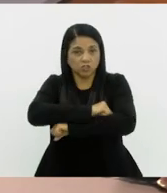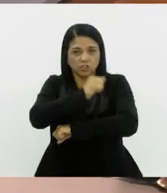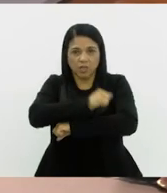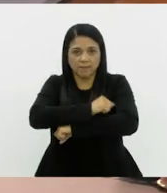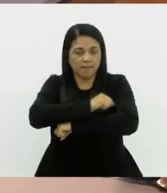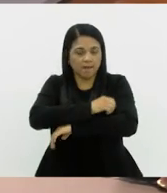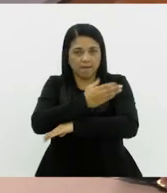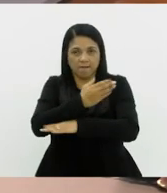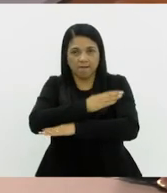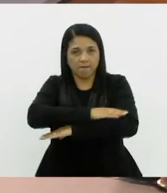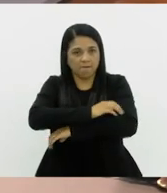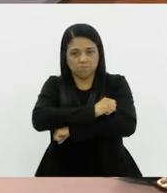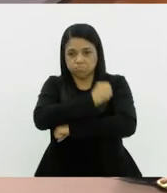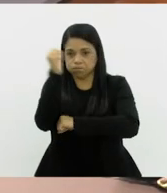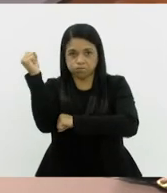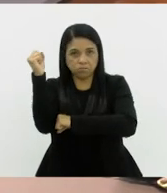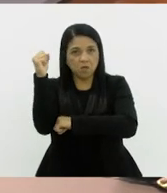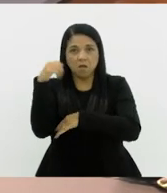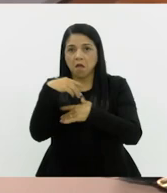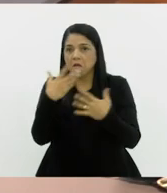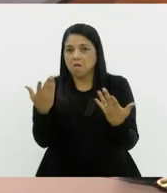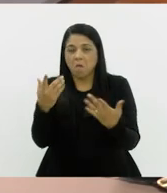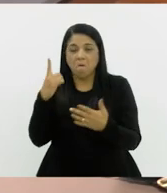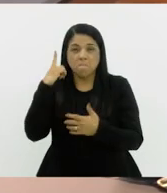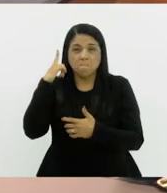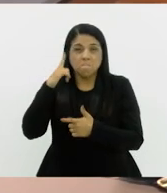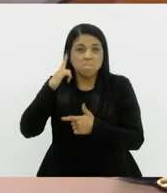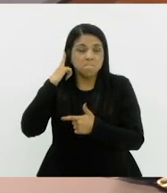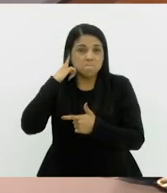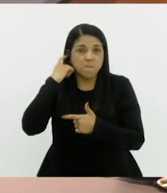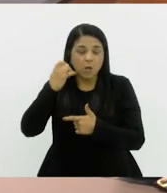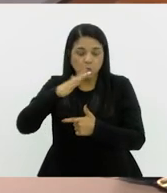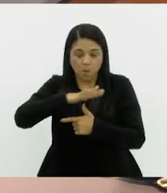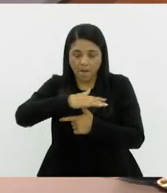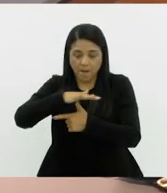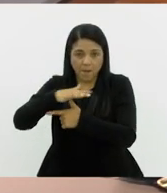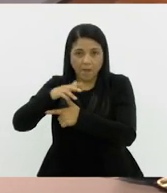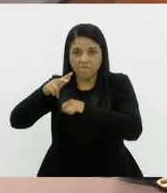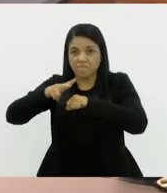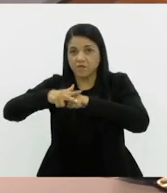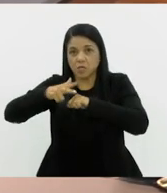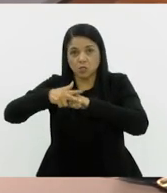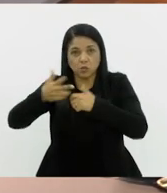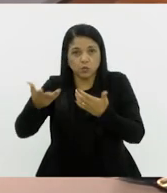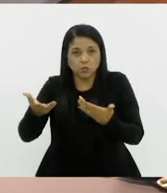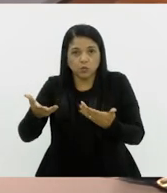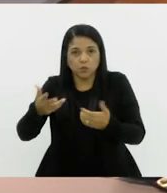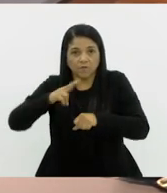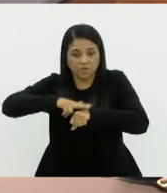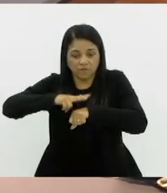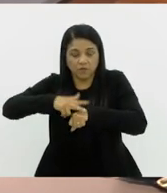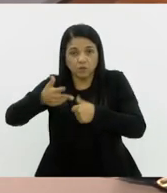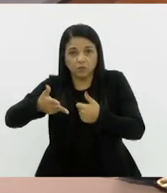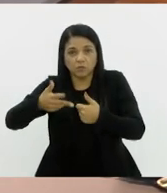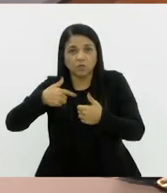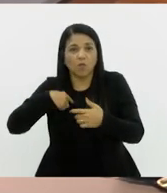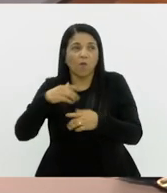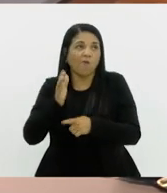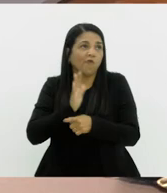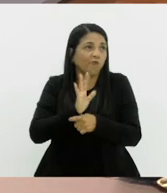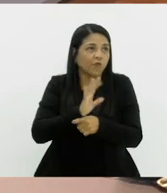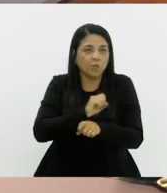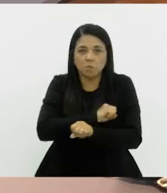casa aberta. O barulho passa através do vidro e é complicado. Ver um filme no final de